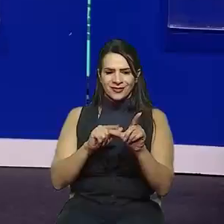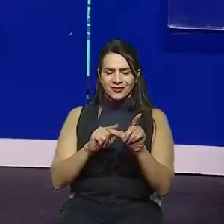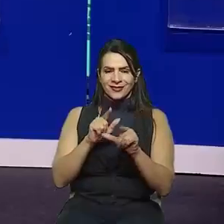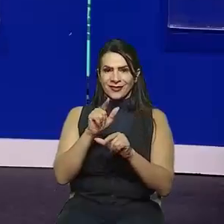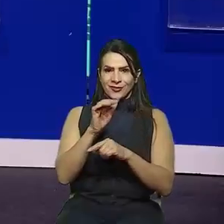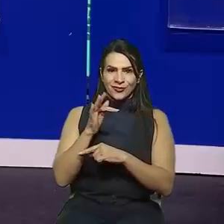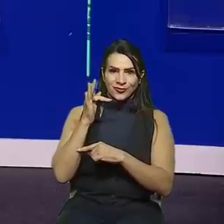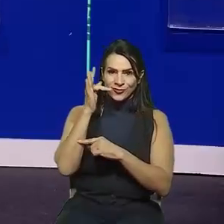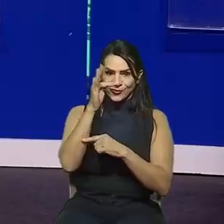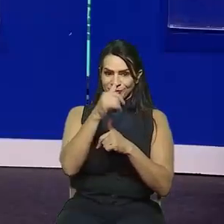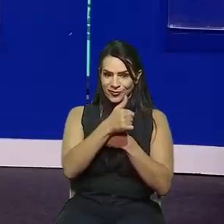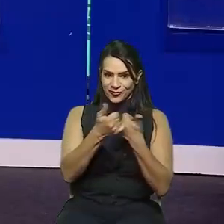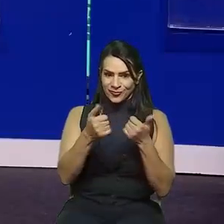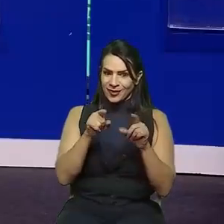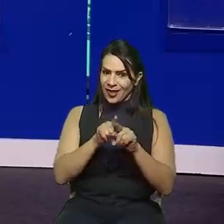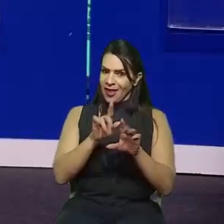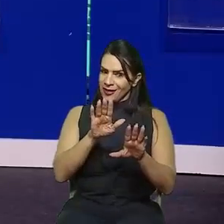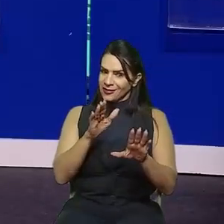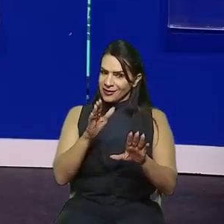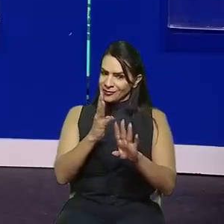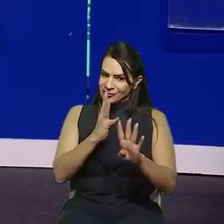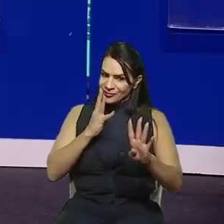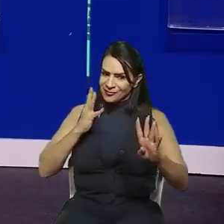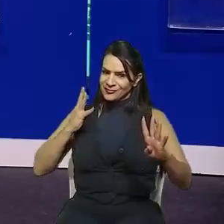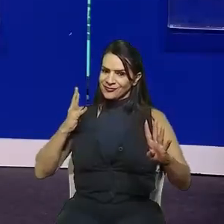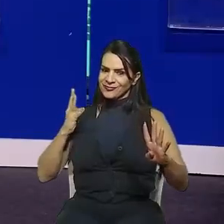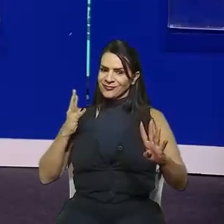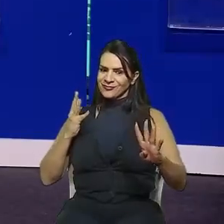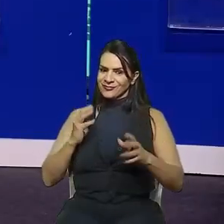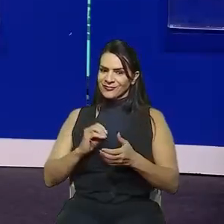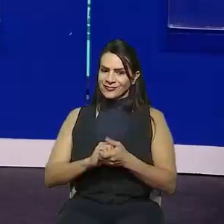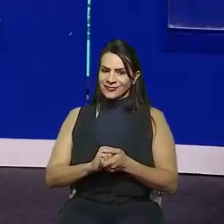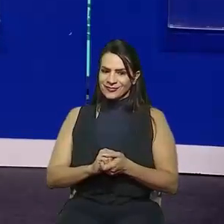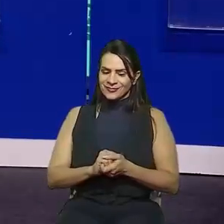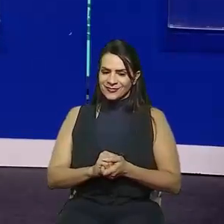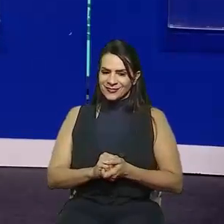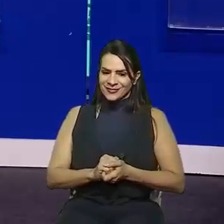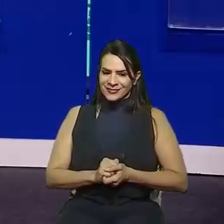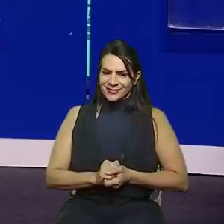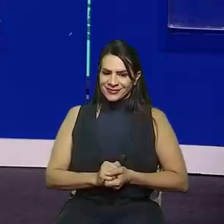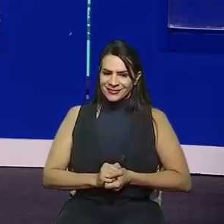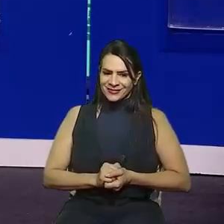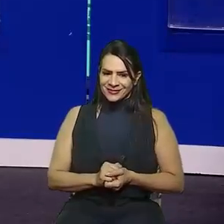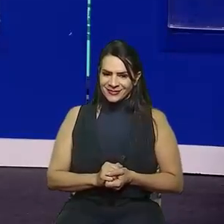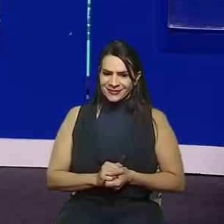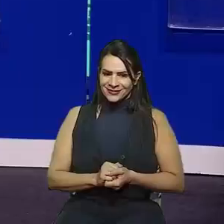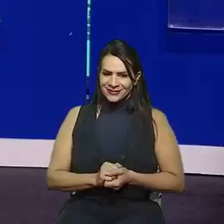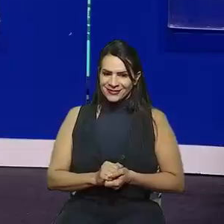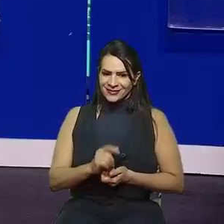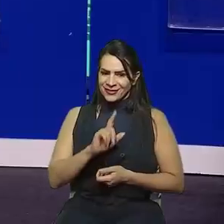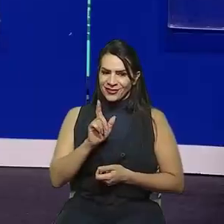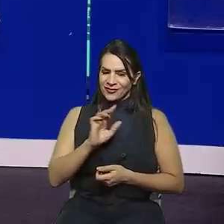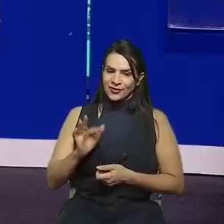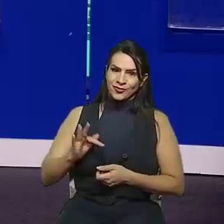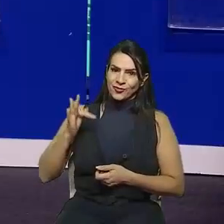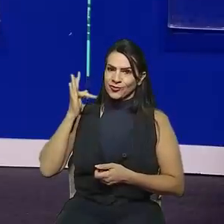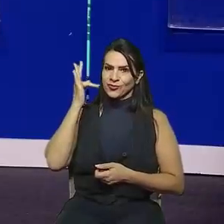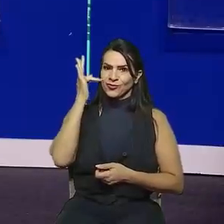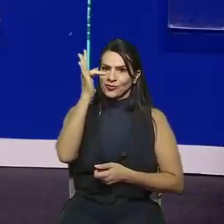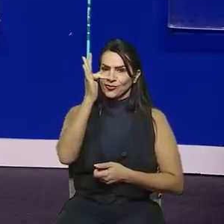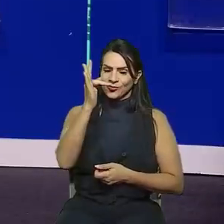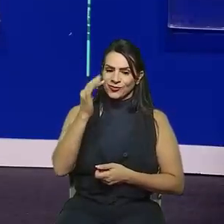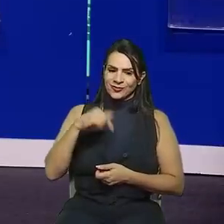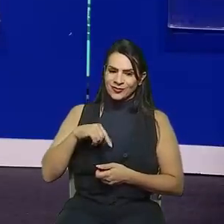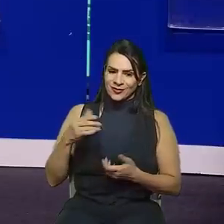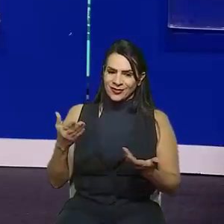camisa vermelha e, por cima, usa um casaco bege. A terceira e última pessoa sentada é Bianca Santana, uma mulher negra